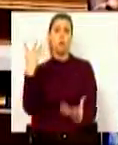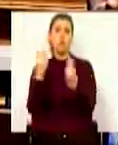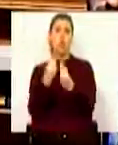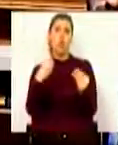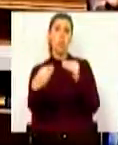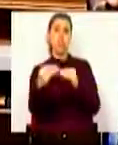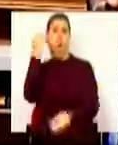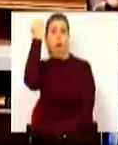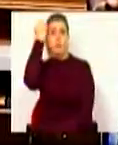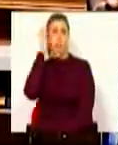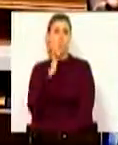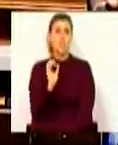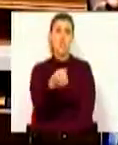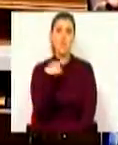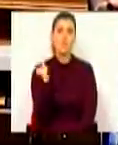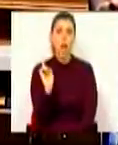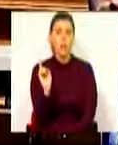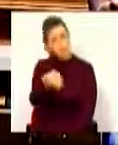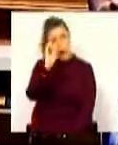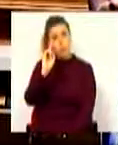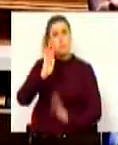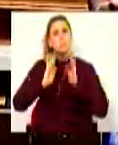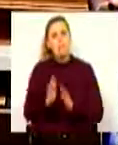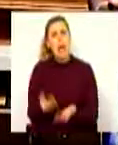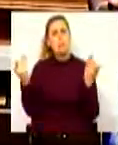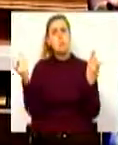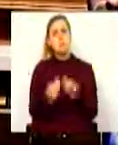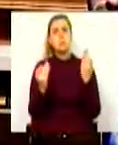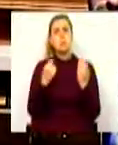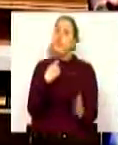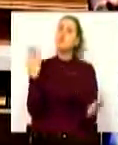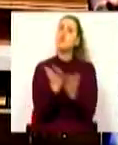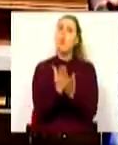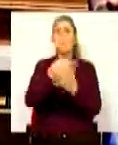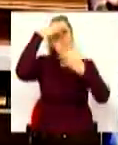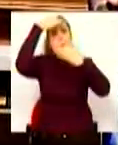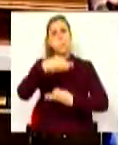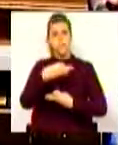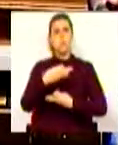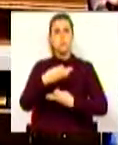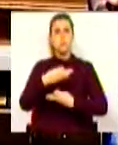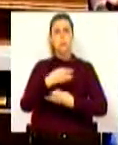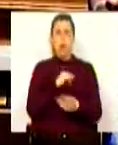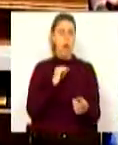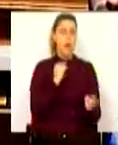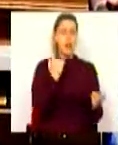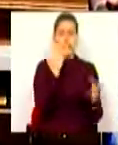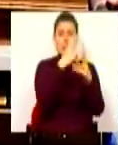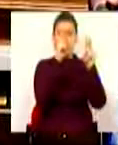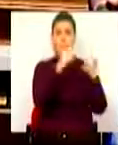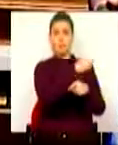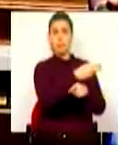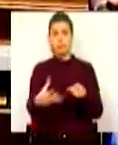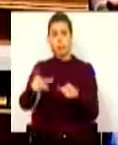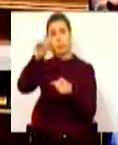de mestrado que lá vamos. Não, precisamos de facto de um estudo rigoroso que em diversas matérias e